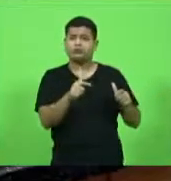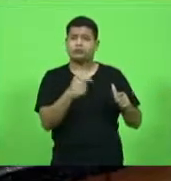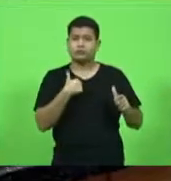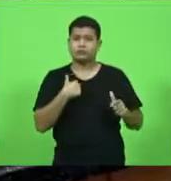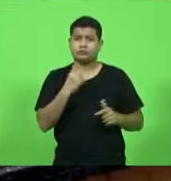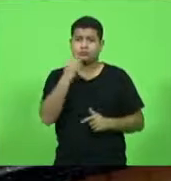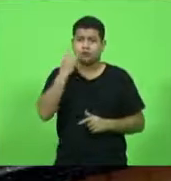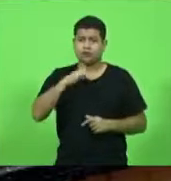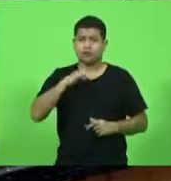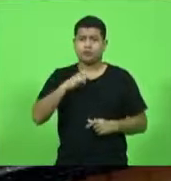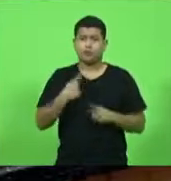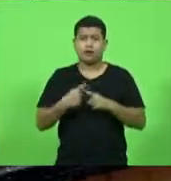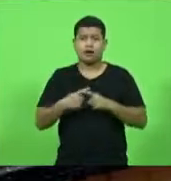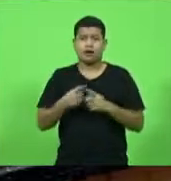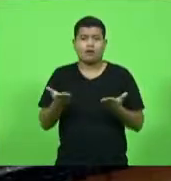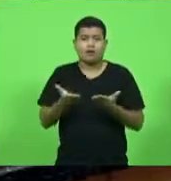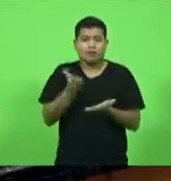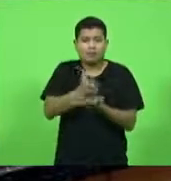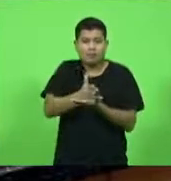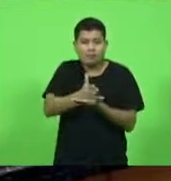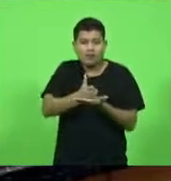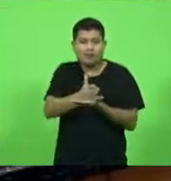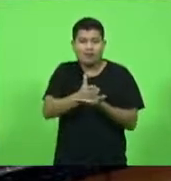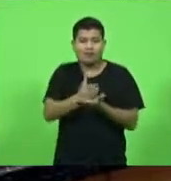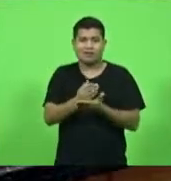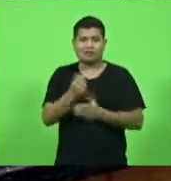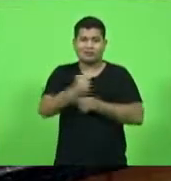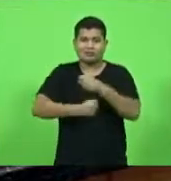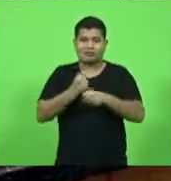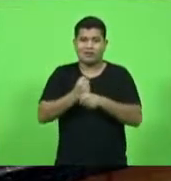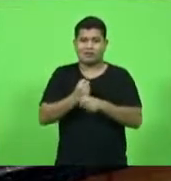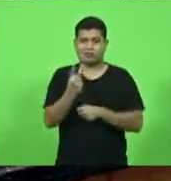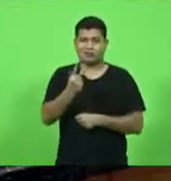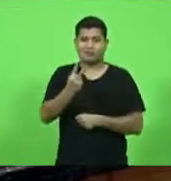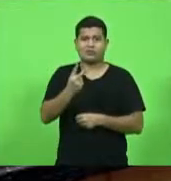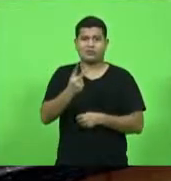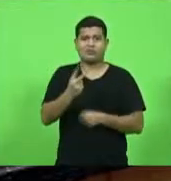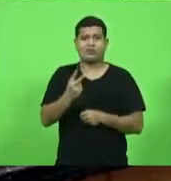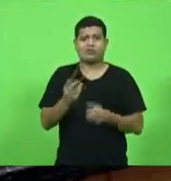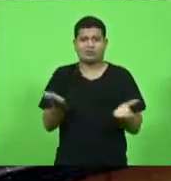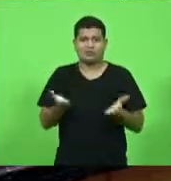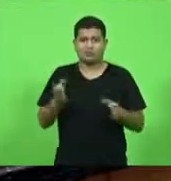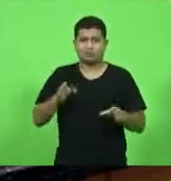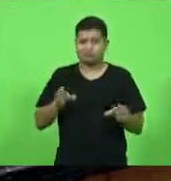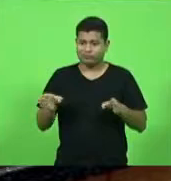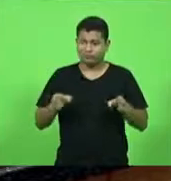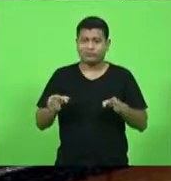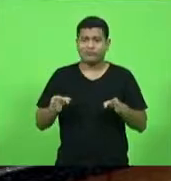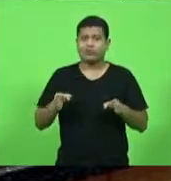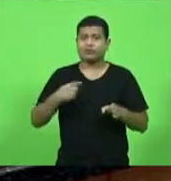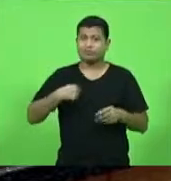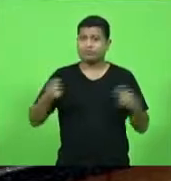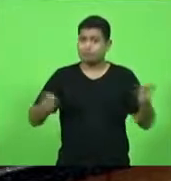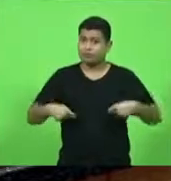é uma época muito importante. E que nós temos que fazer muitas coisas funcionar aqui dentro da casa. Aqui.